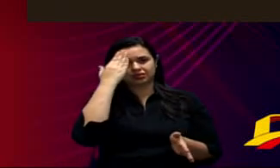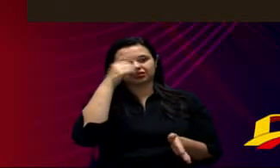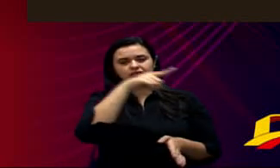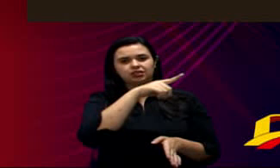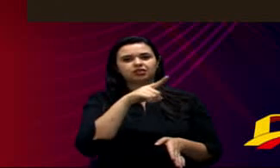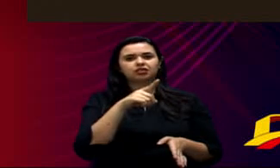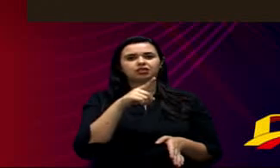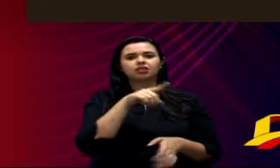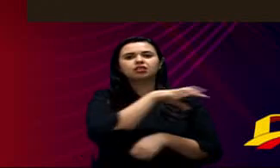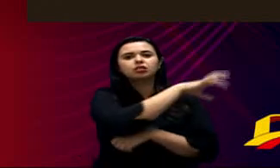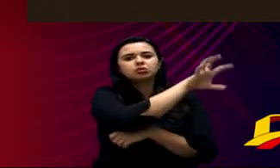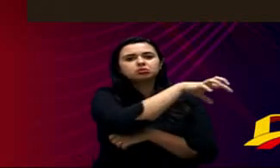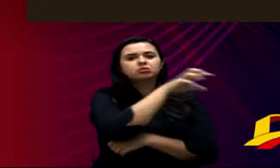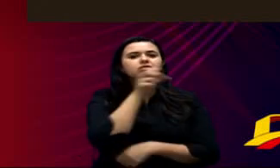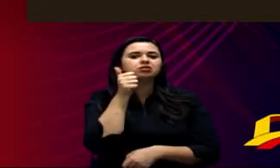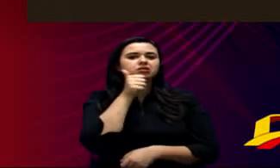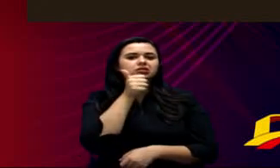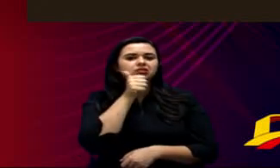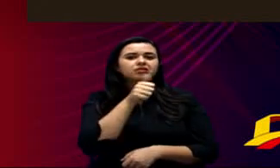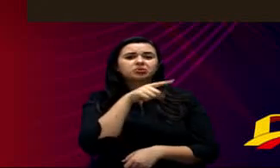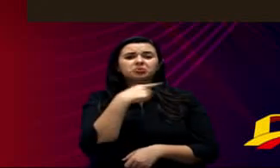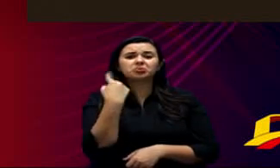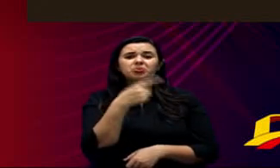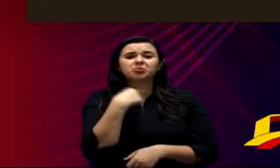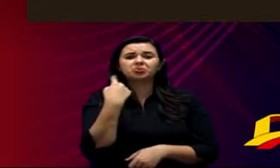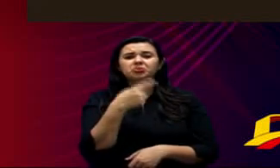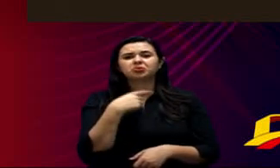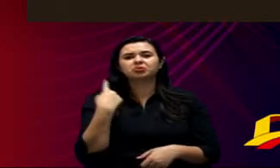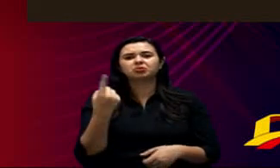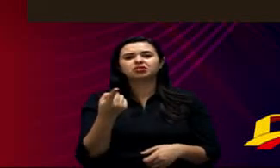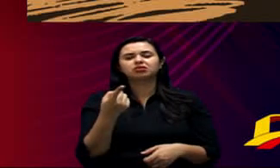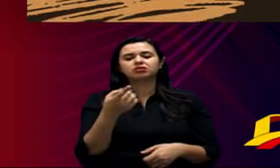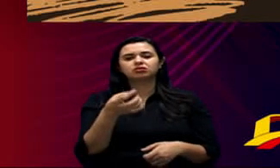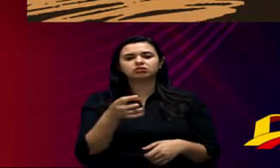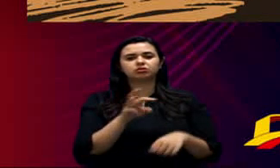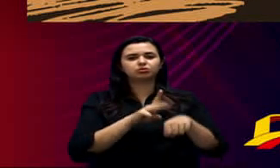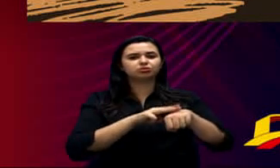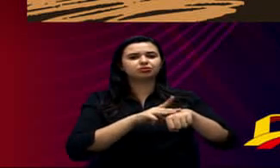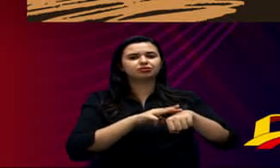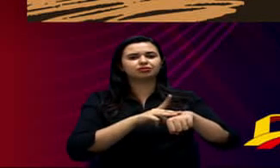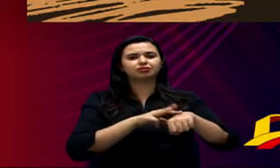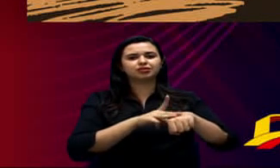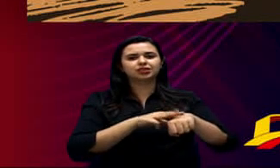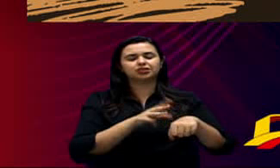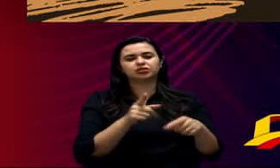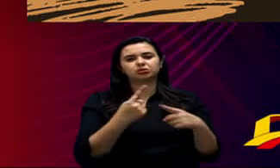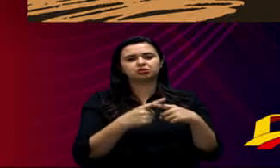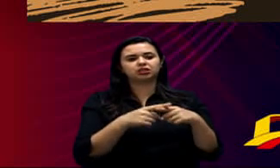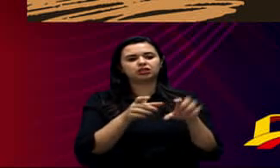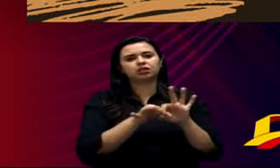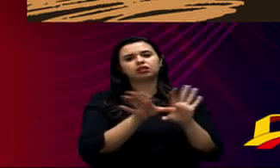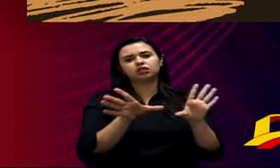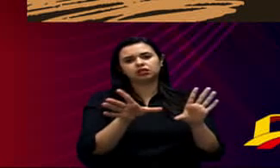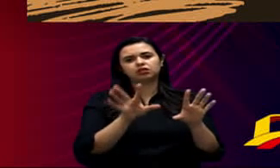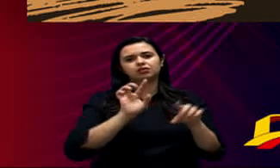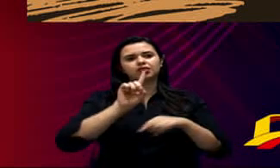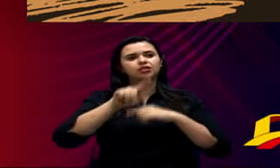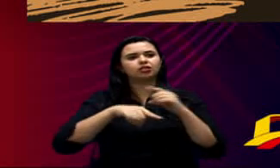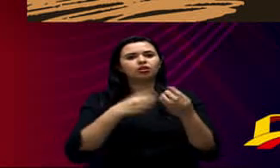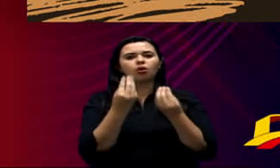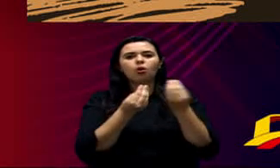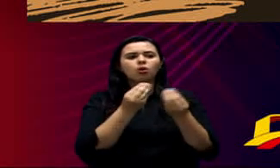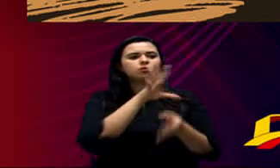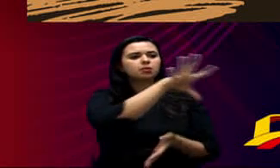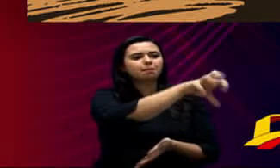planta tóxica, né? Como é que você segura? O bicho está solto? O bicho está solto, como é que você pega depois para